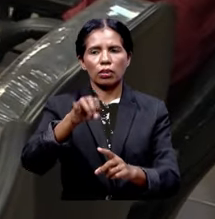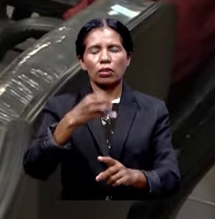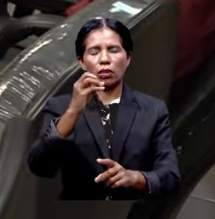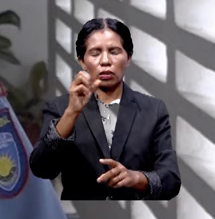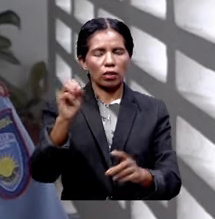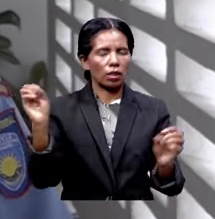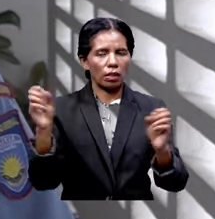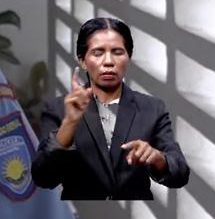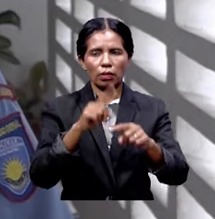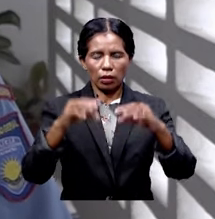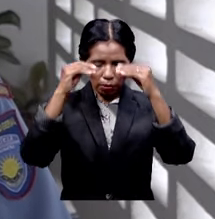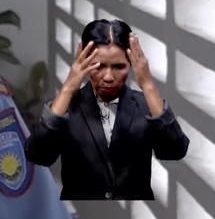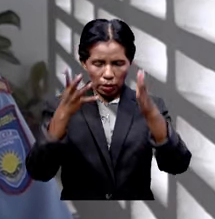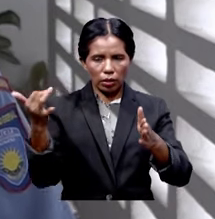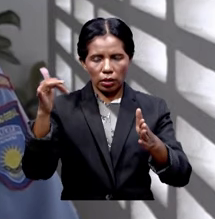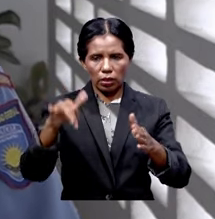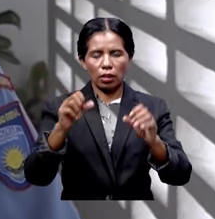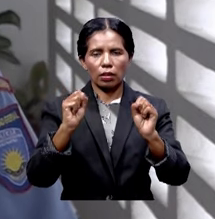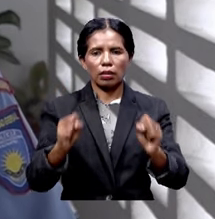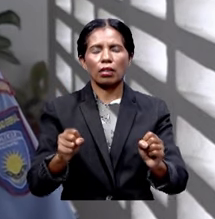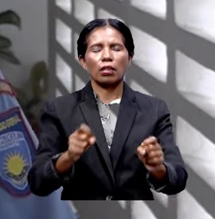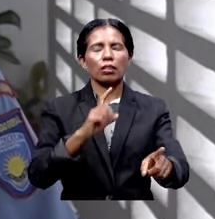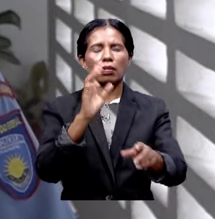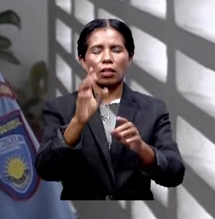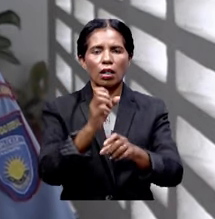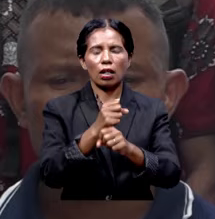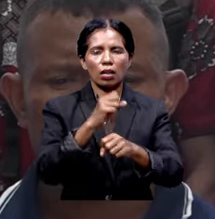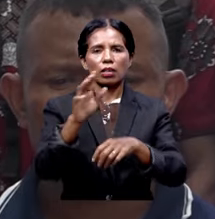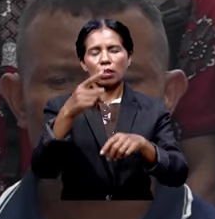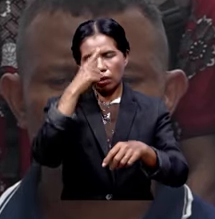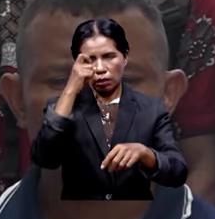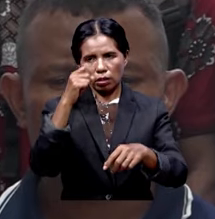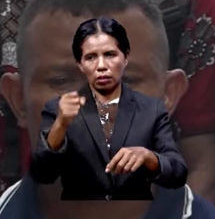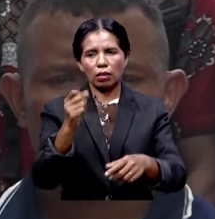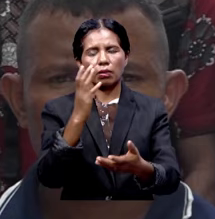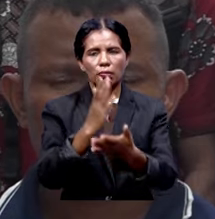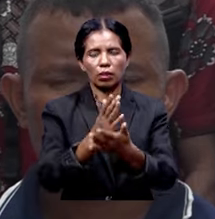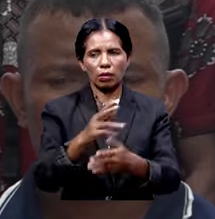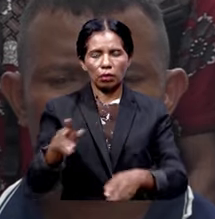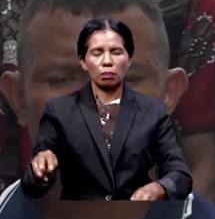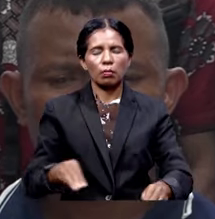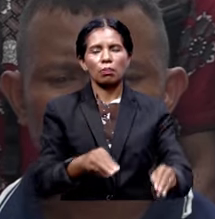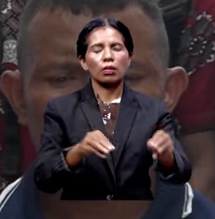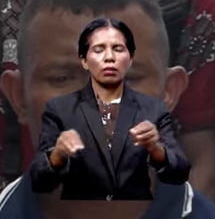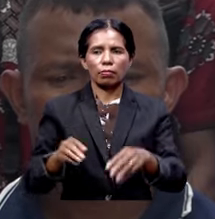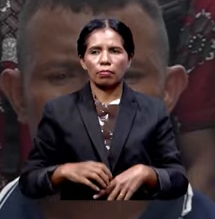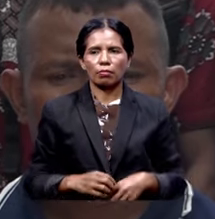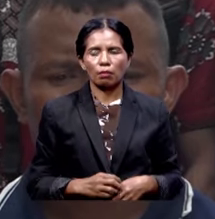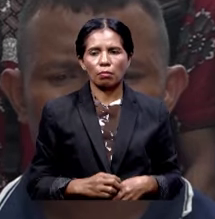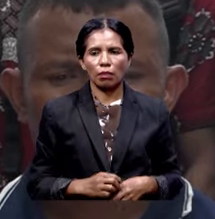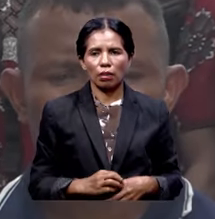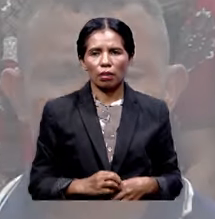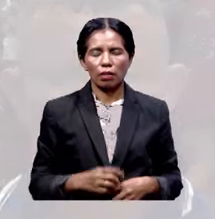lá autoriza professor contratar o CIR a Tuhalo manifestação, razão perturba movimento público. Uhin